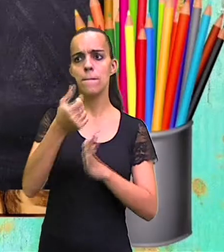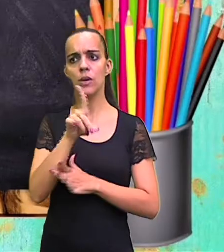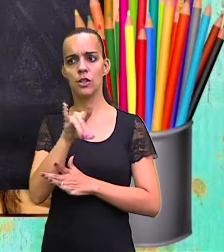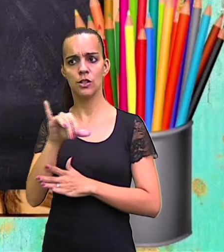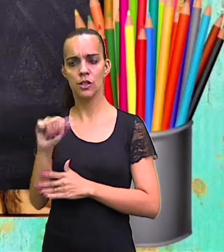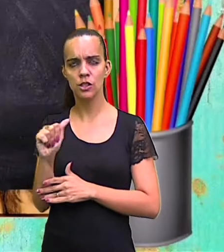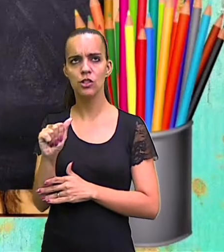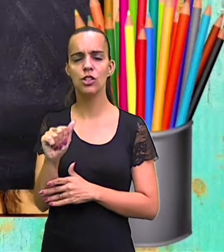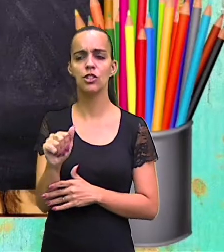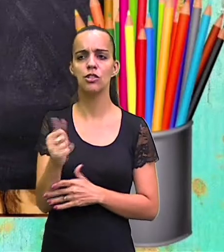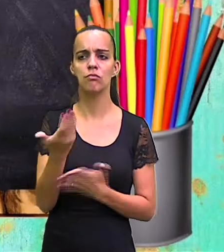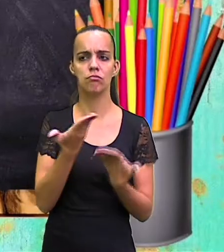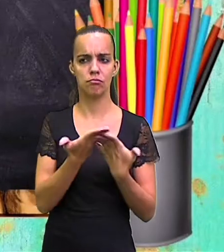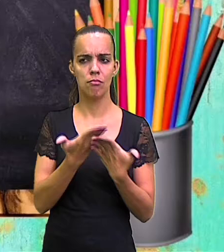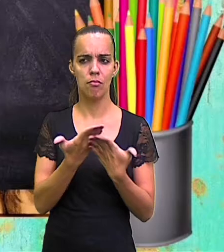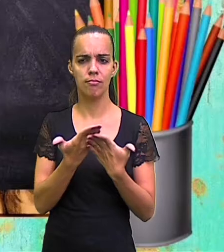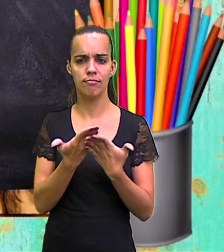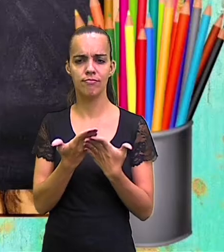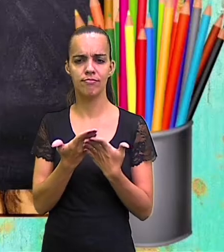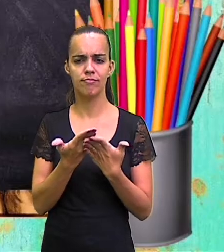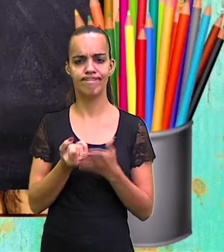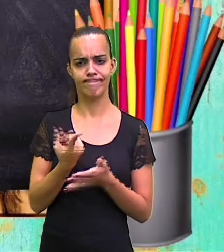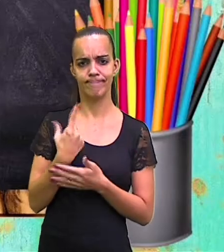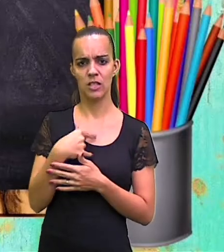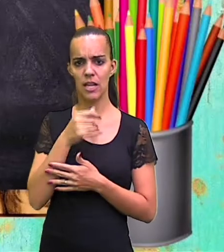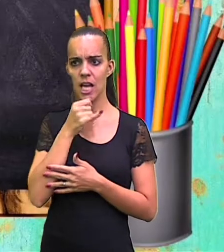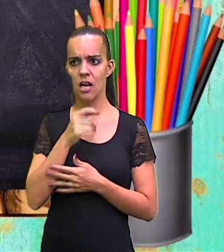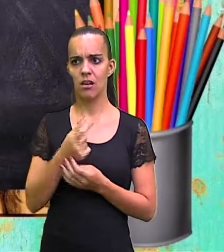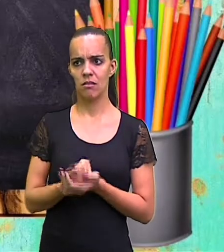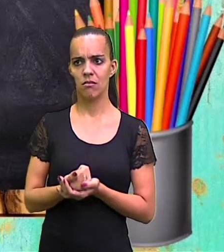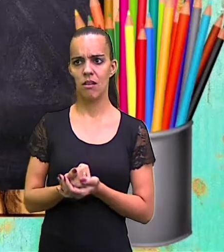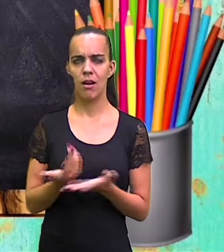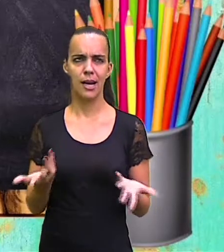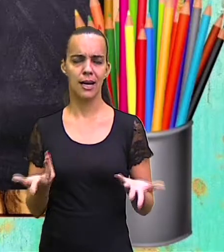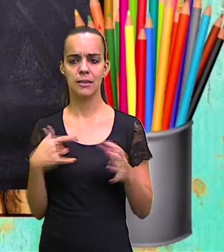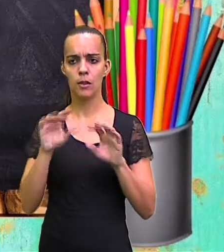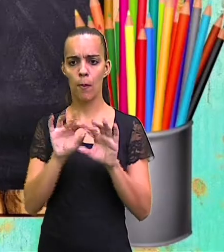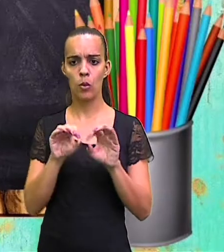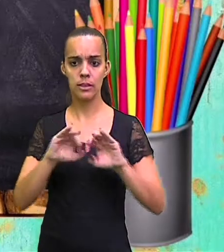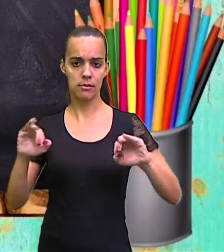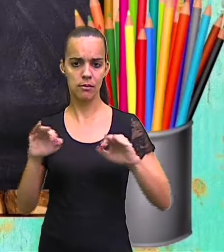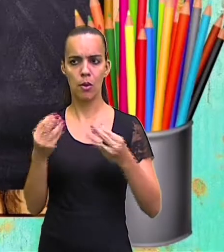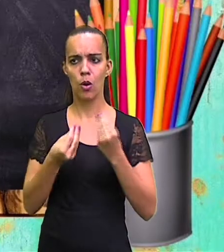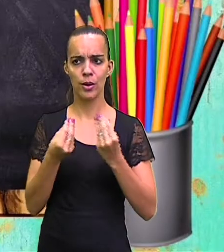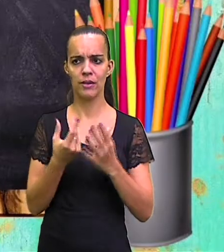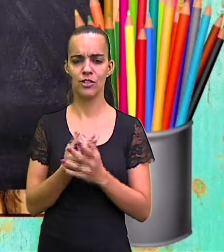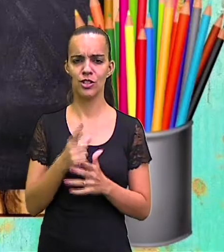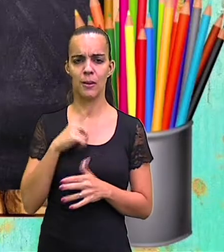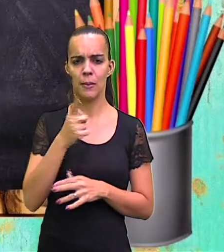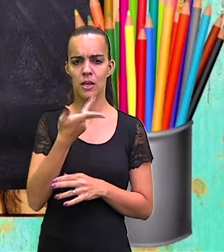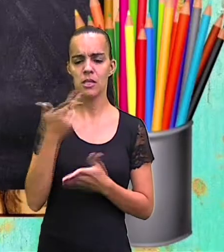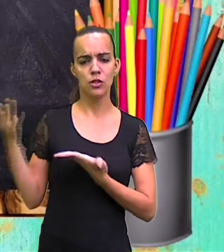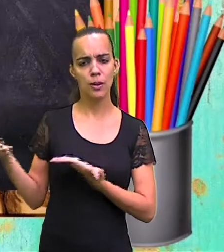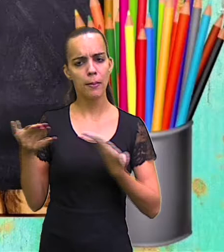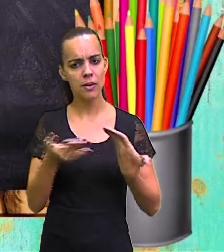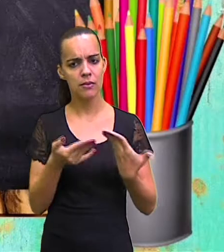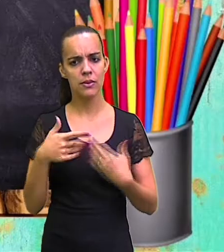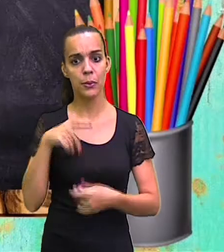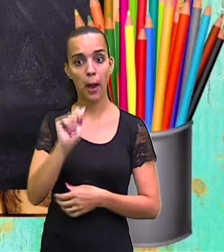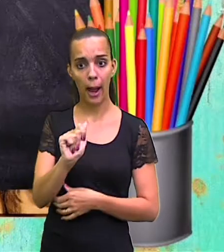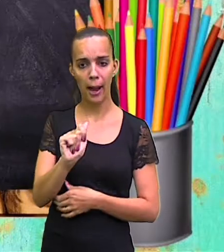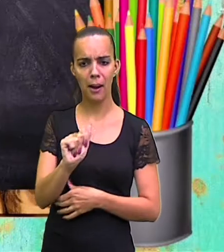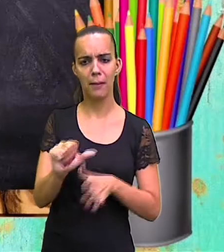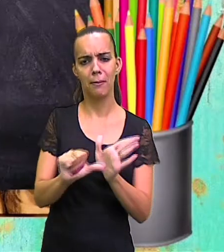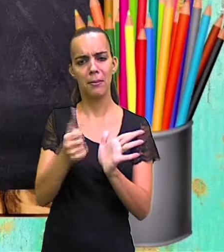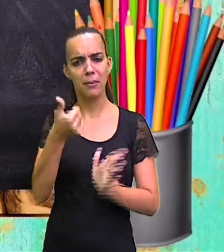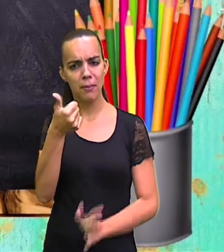aula foi muito bom? Fica estranho. Você diria assim, cara, o primeiro dia de aula